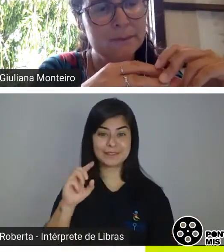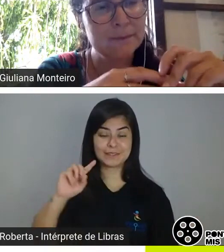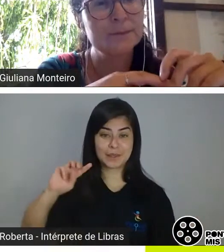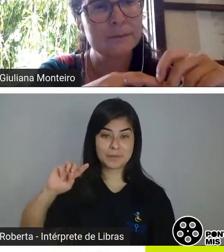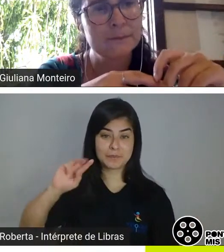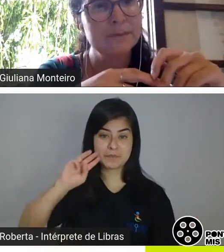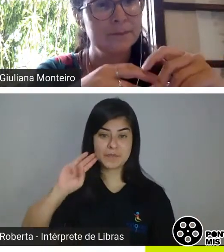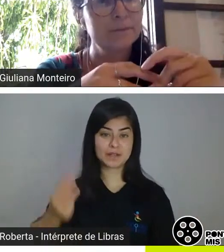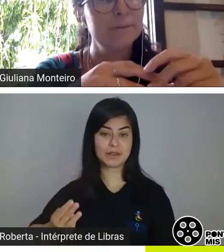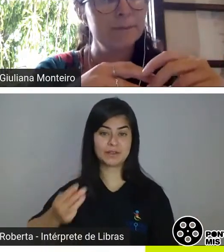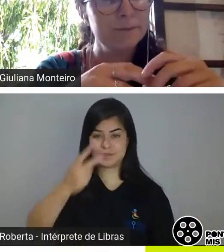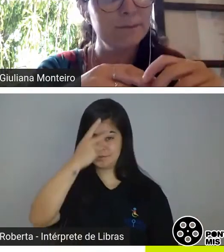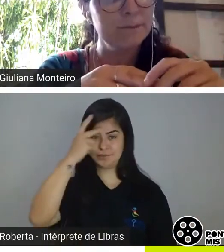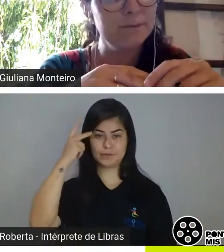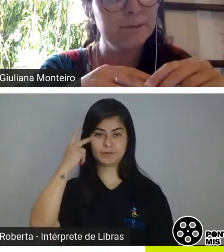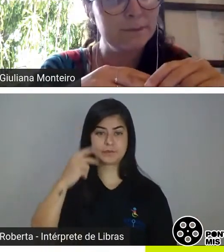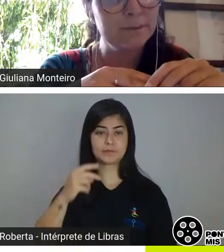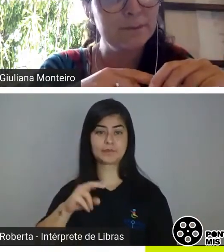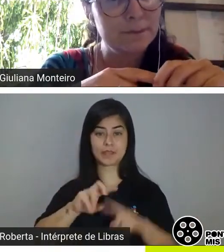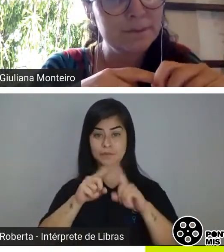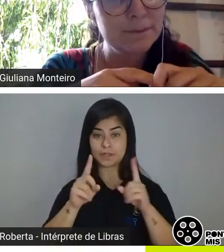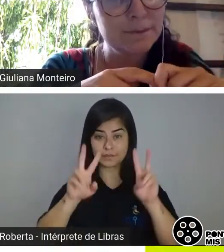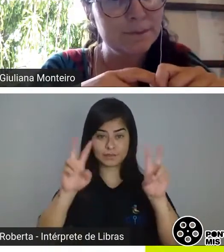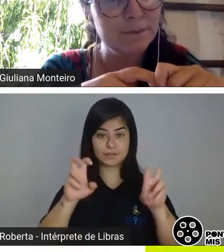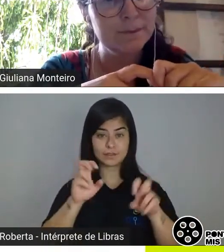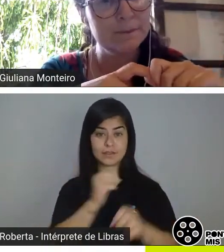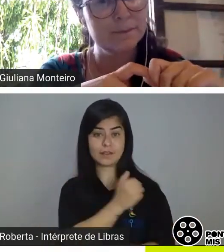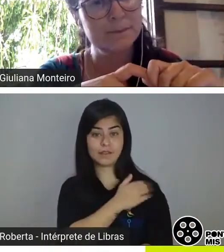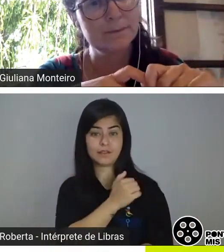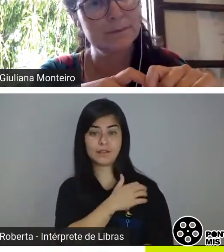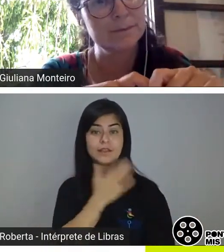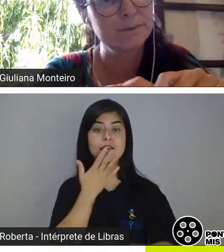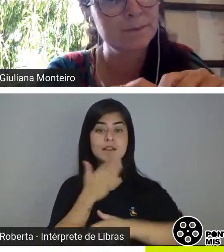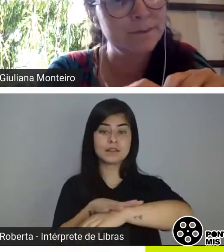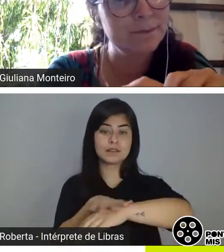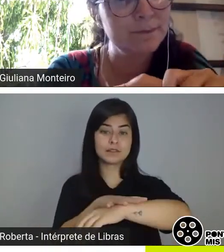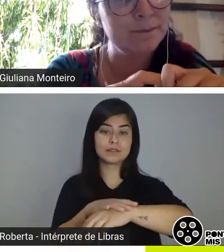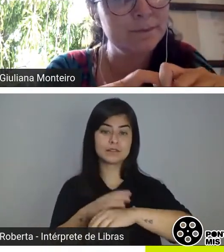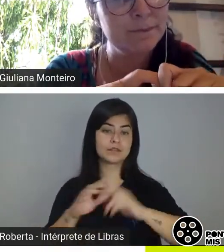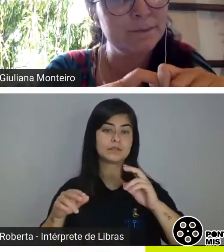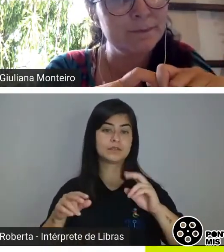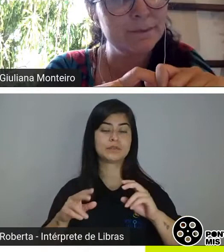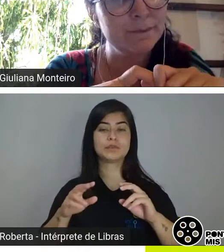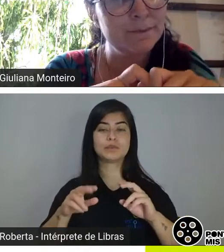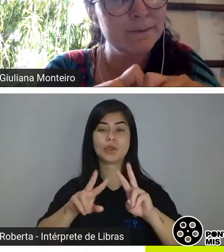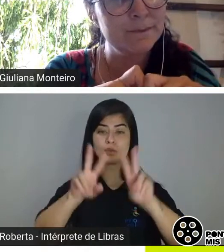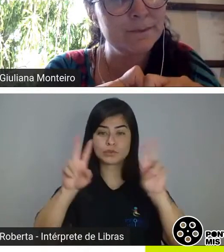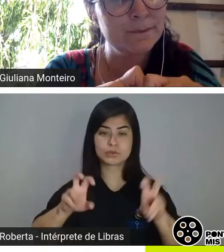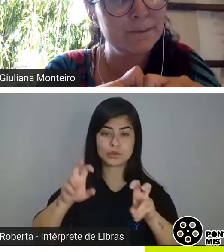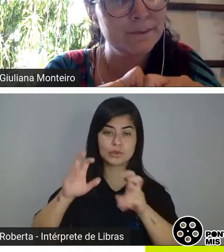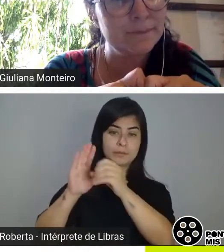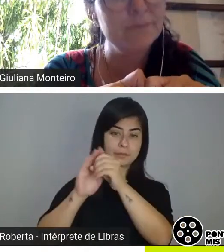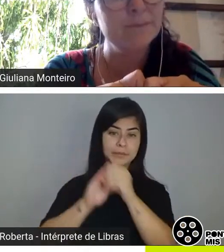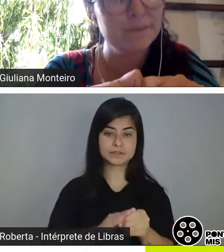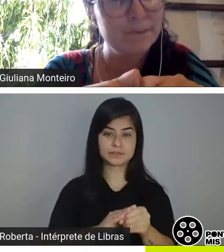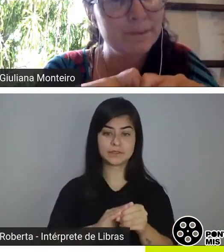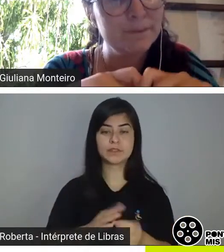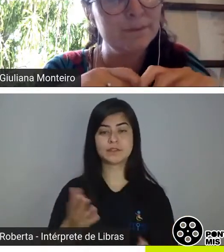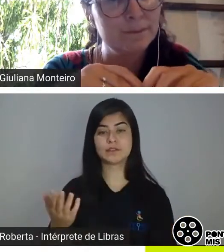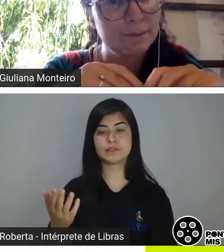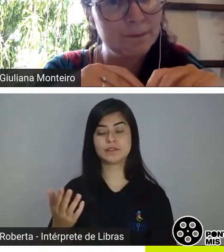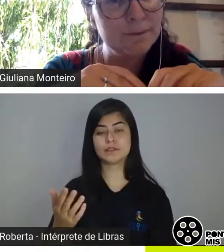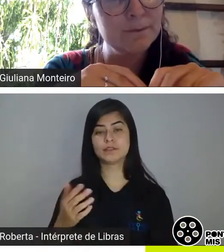racismo, então vamos falar para essas pessoas. Quando está fazendo uma série com Sopressão, o assunto é saúde pública no Brasil, o estado